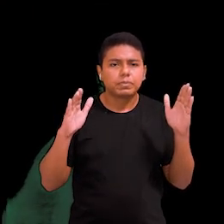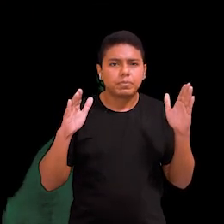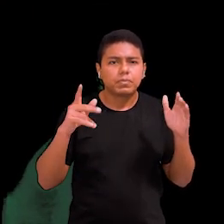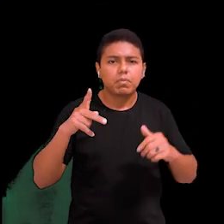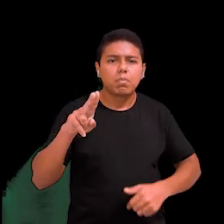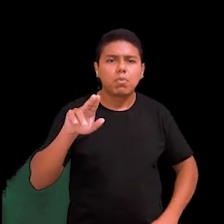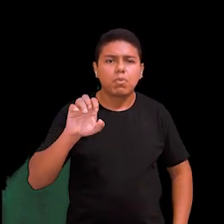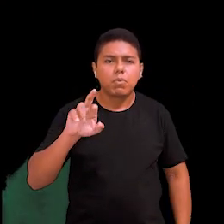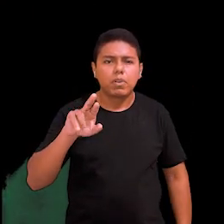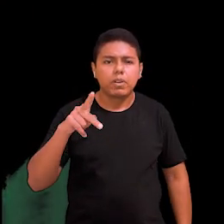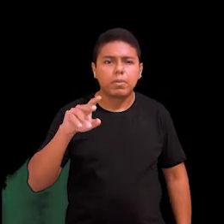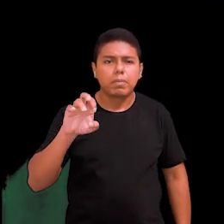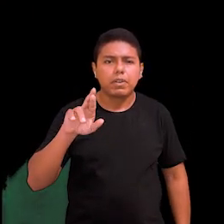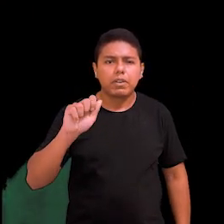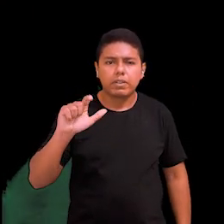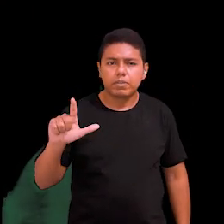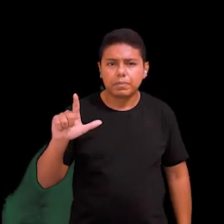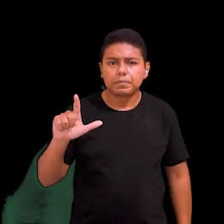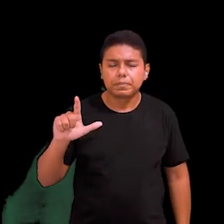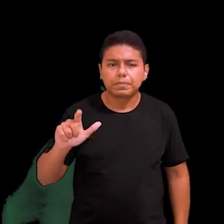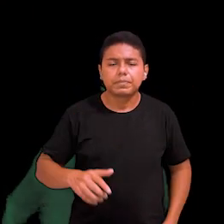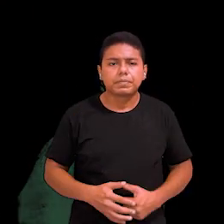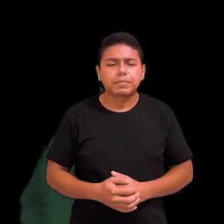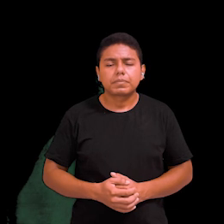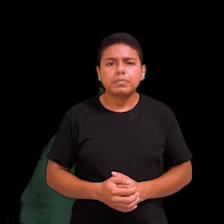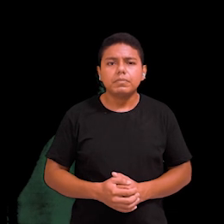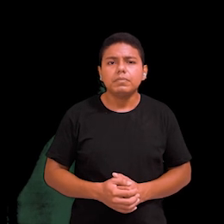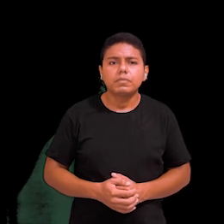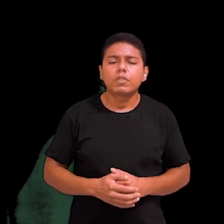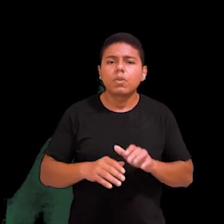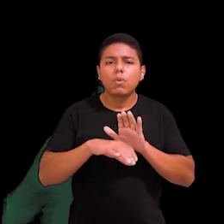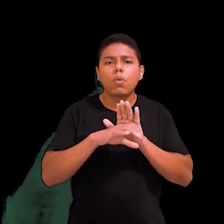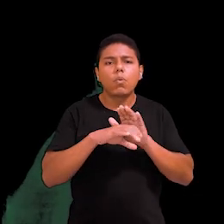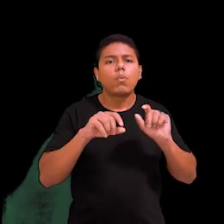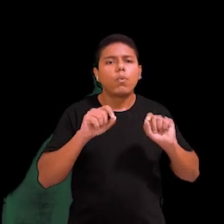baby blues, ou maternity blues, ou blues puerperal,